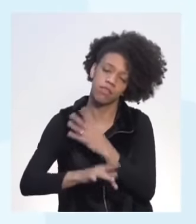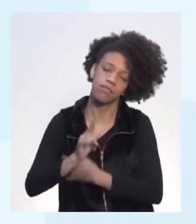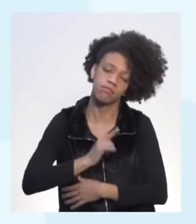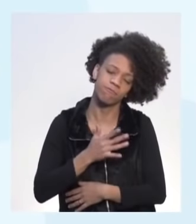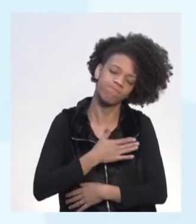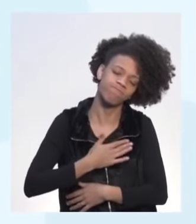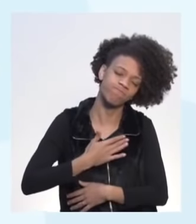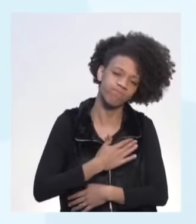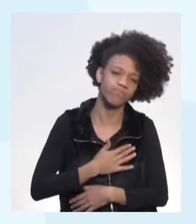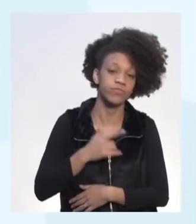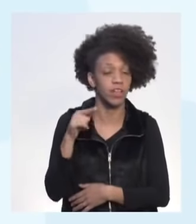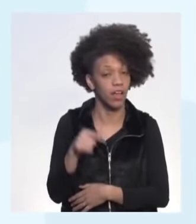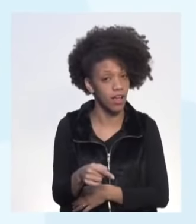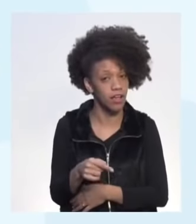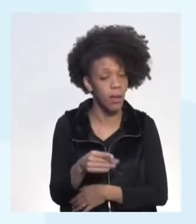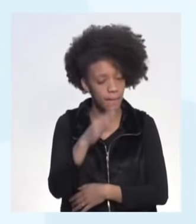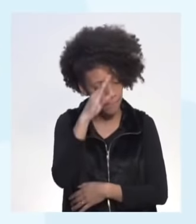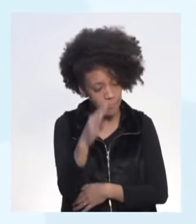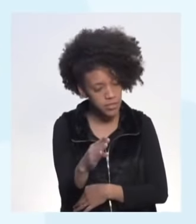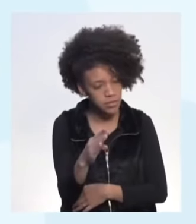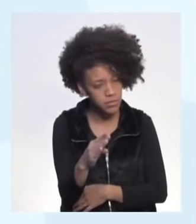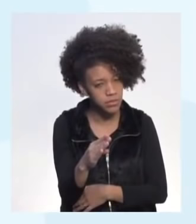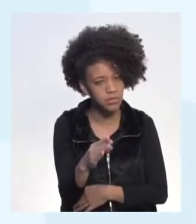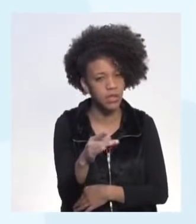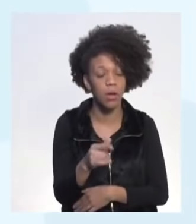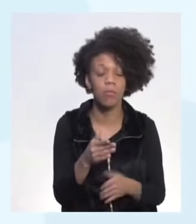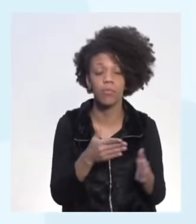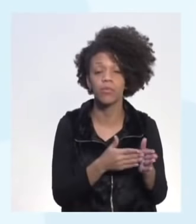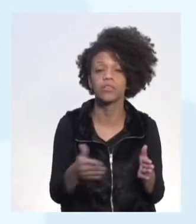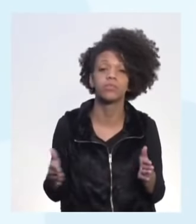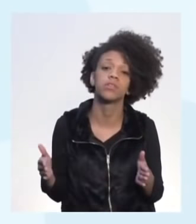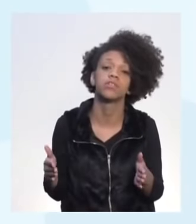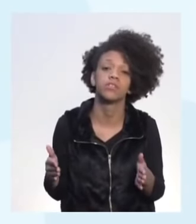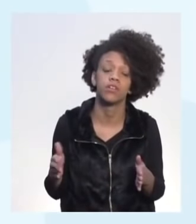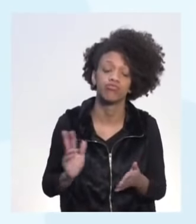grata a ela, principalmente